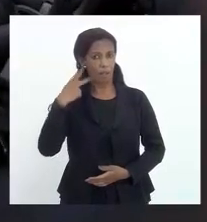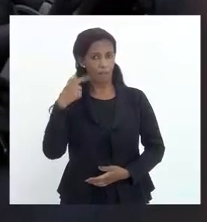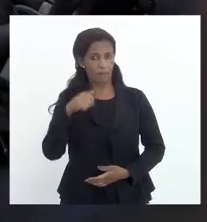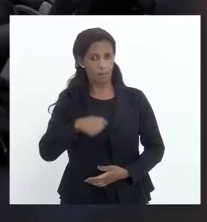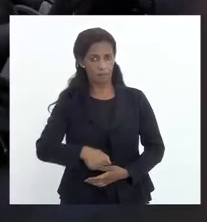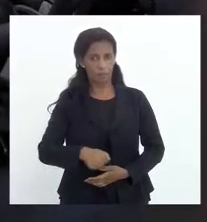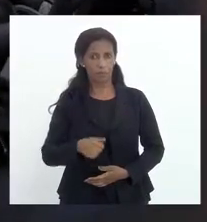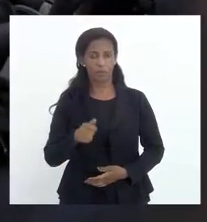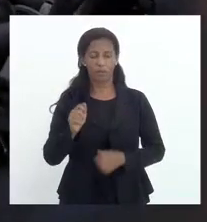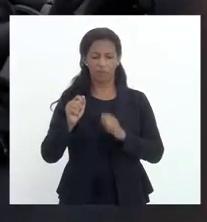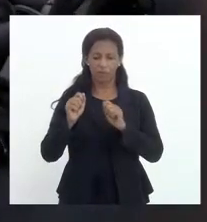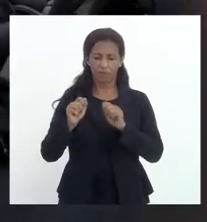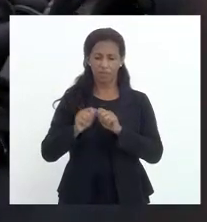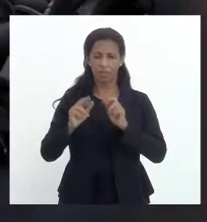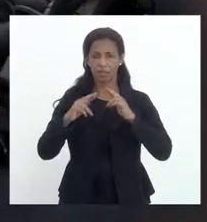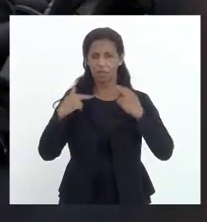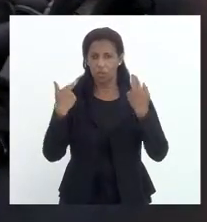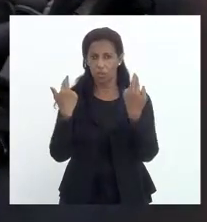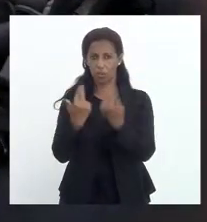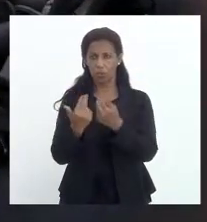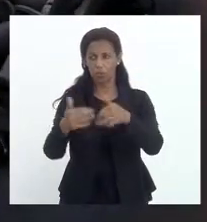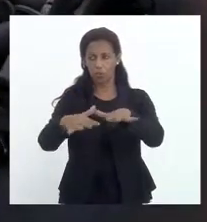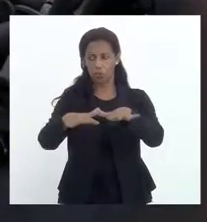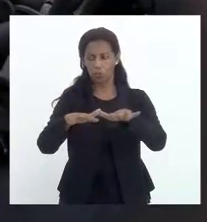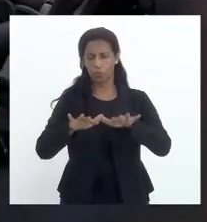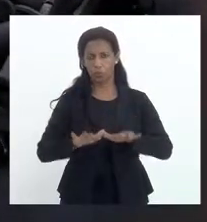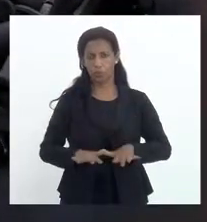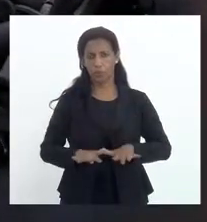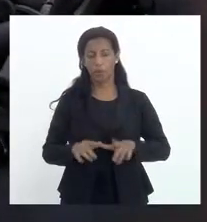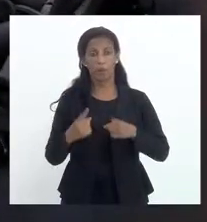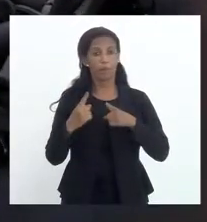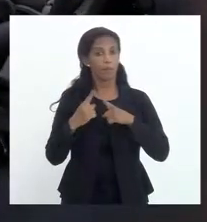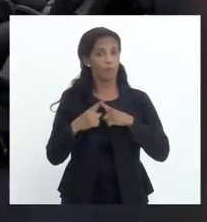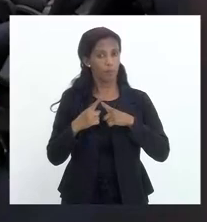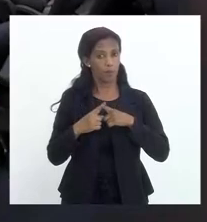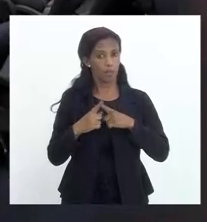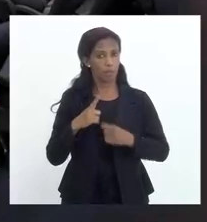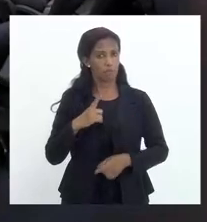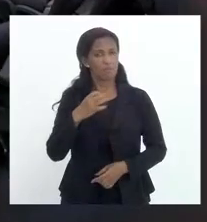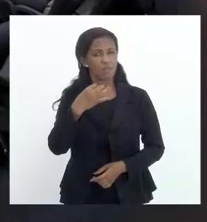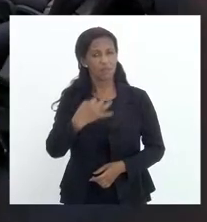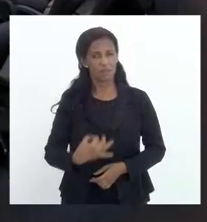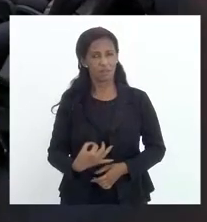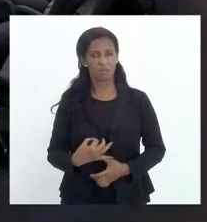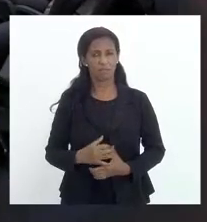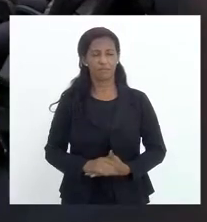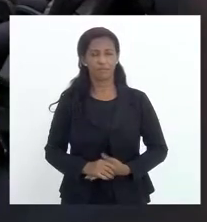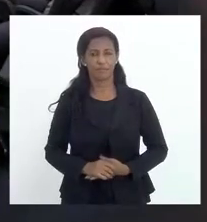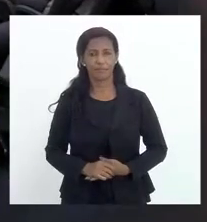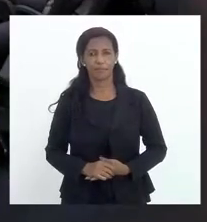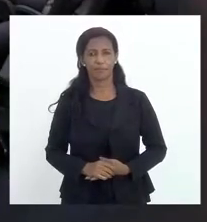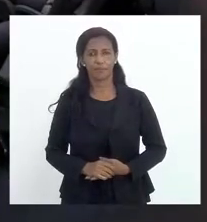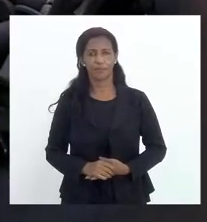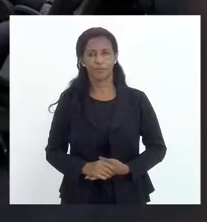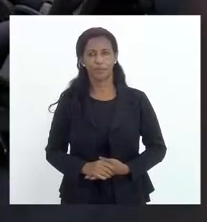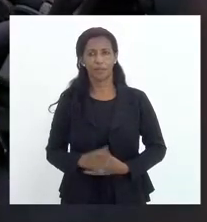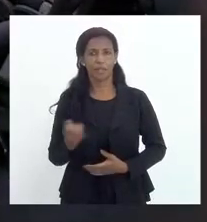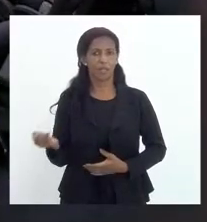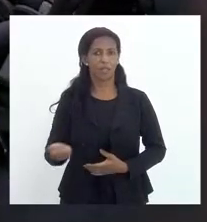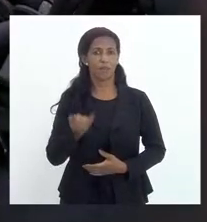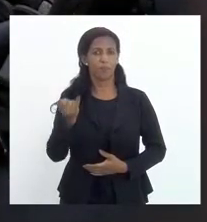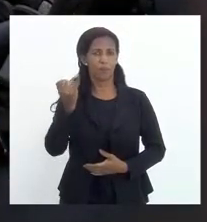essas audiências públicas porque ele tem a convicção que o papel do